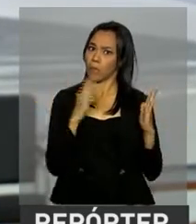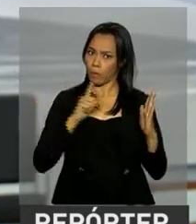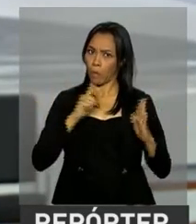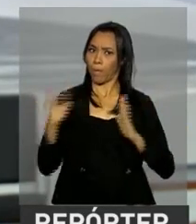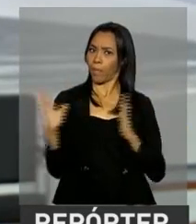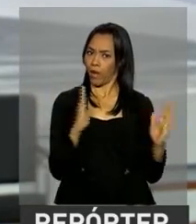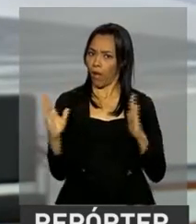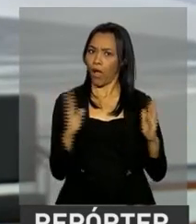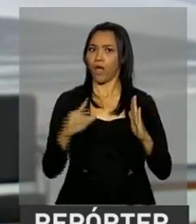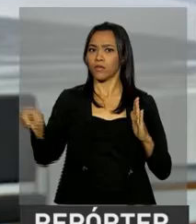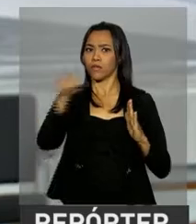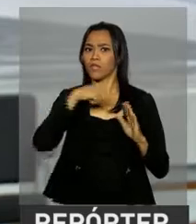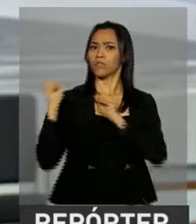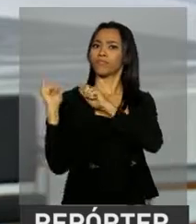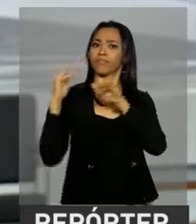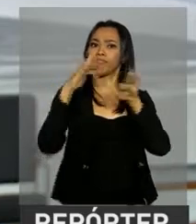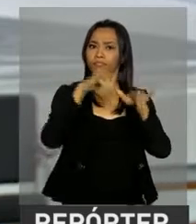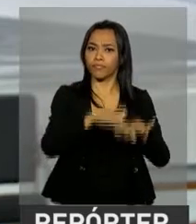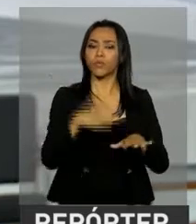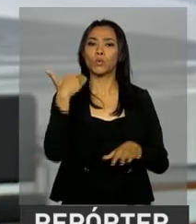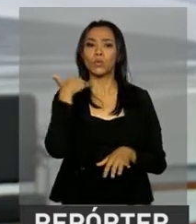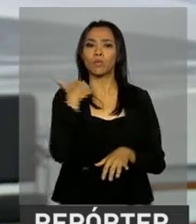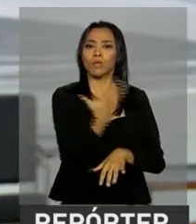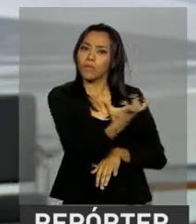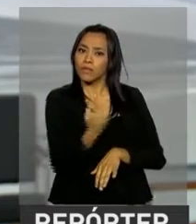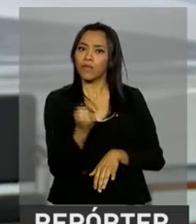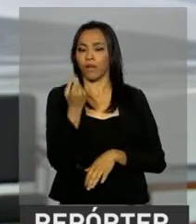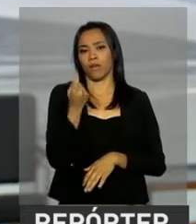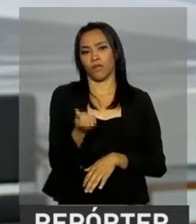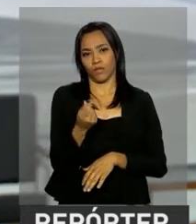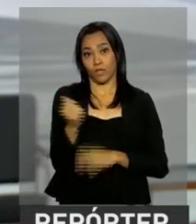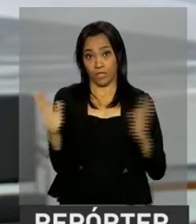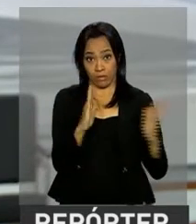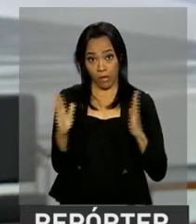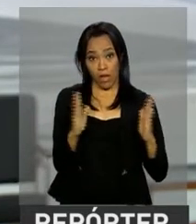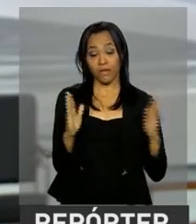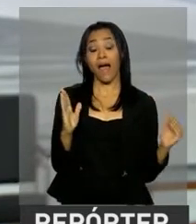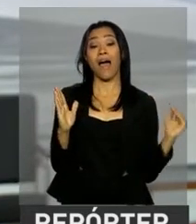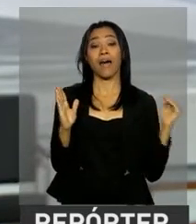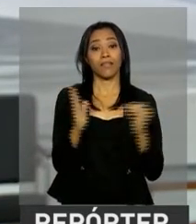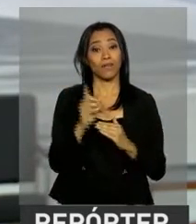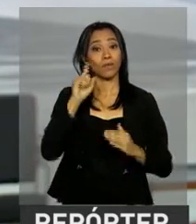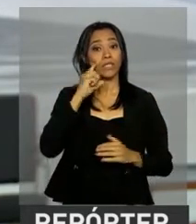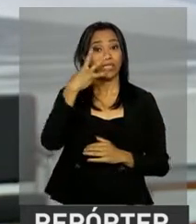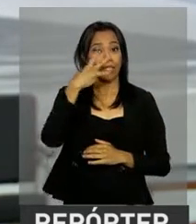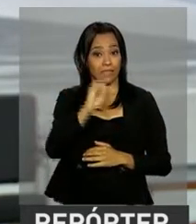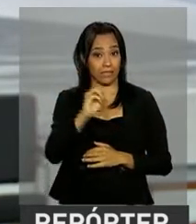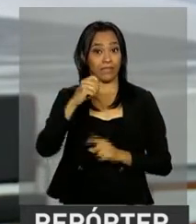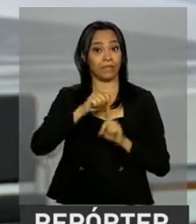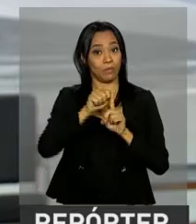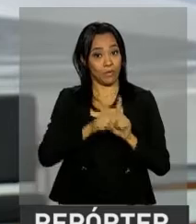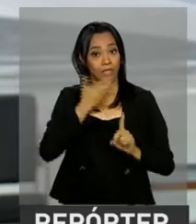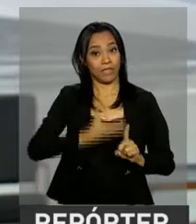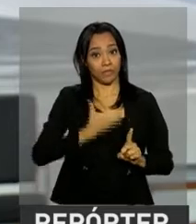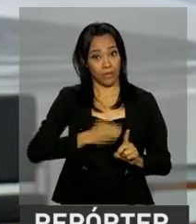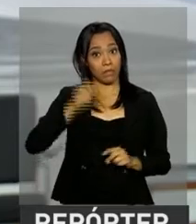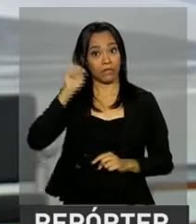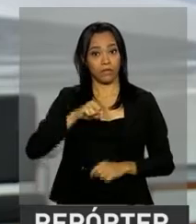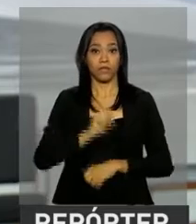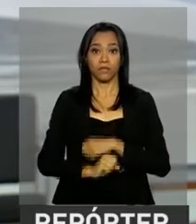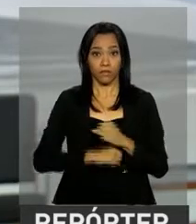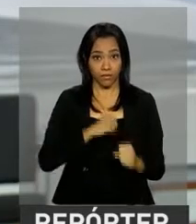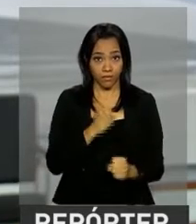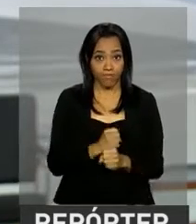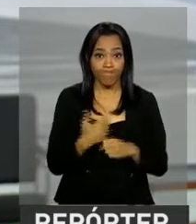às agências bancárias e retirem esse dinheiro esse prazo vai até o dia 30 de dezembro deste ano é